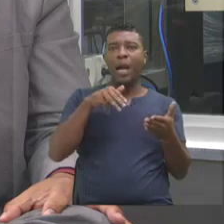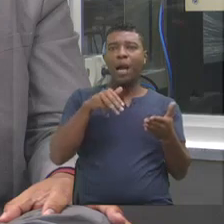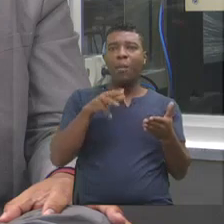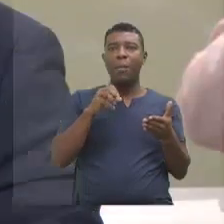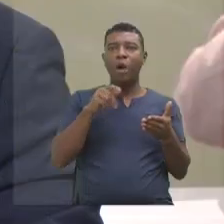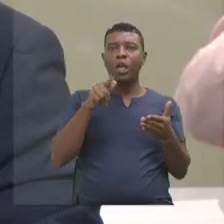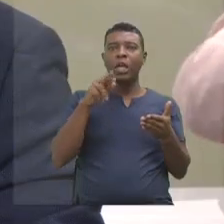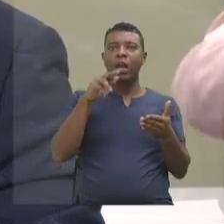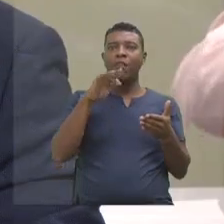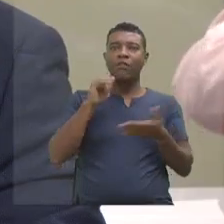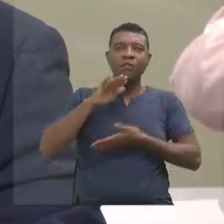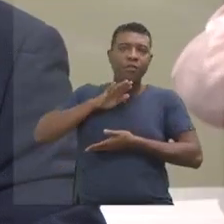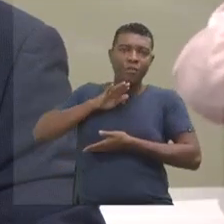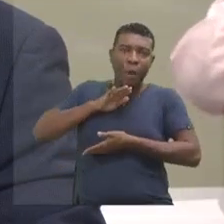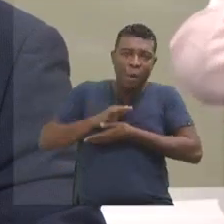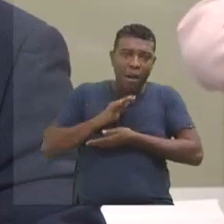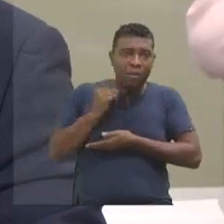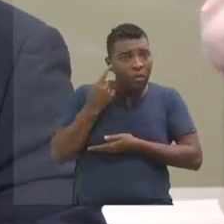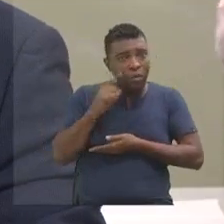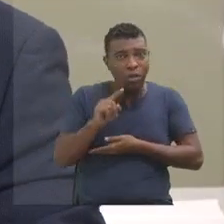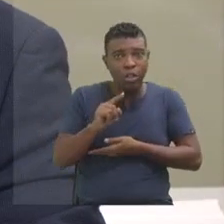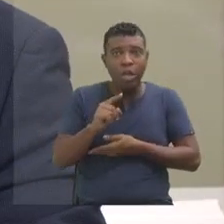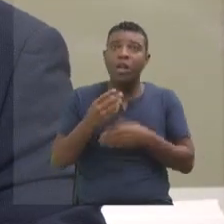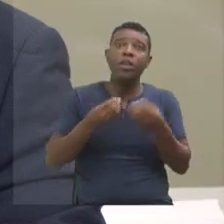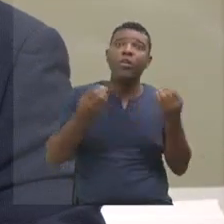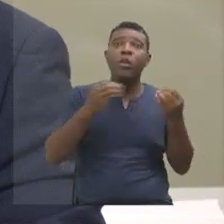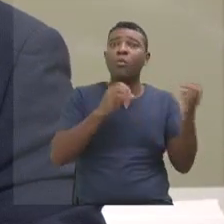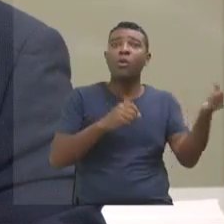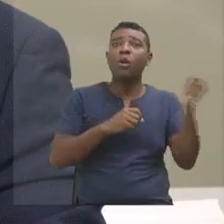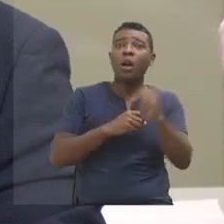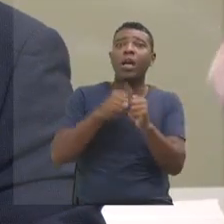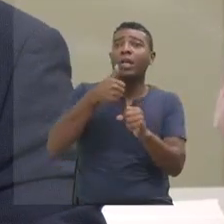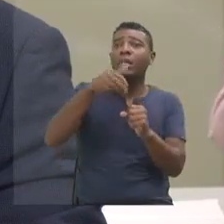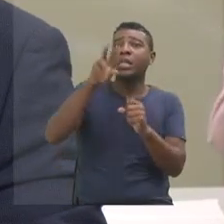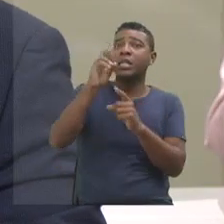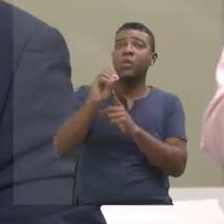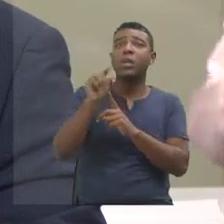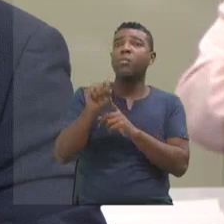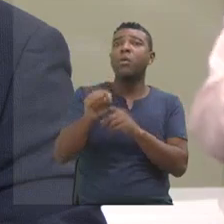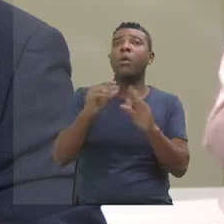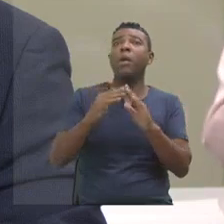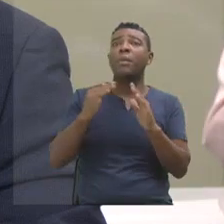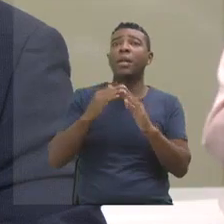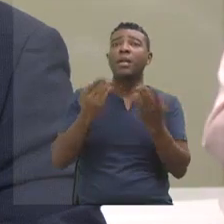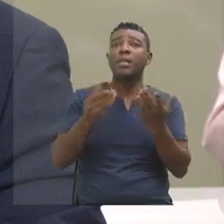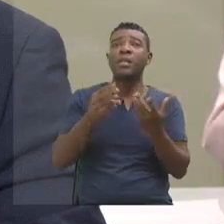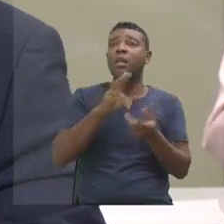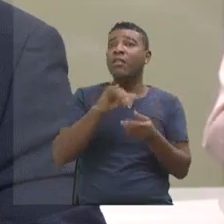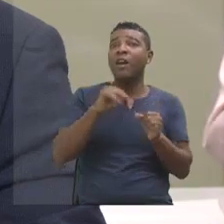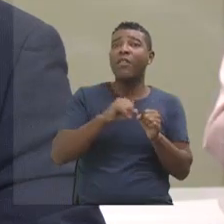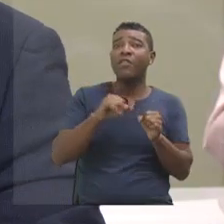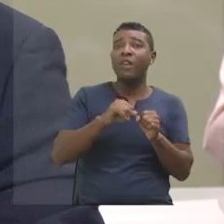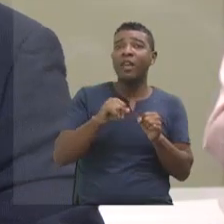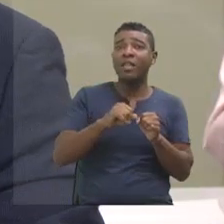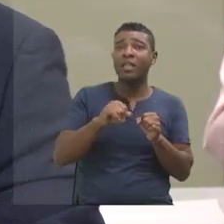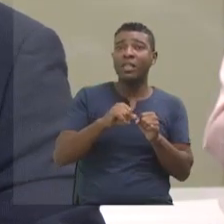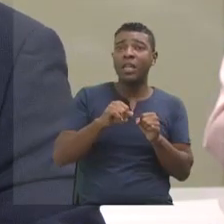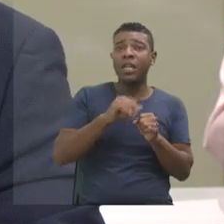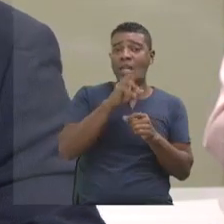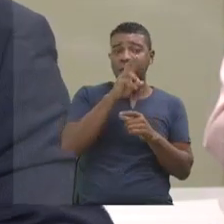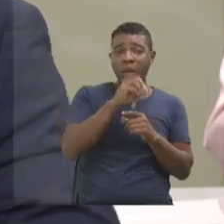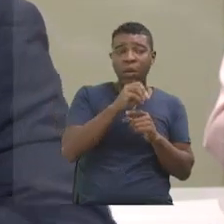50 mamografias por dia como é que você vai pôr uma moto numa cidade de 150 mil habitantes onde você vai fazer 50 mamografias em um